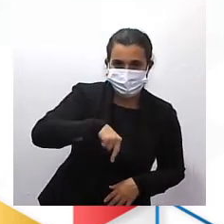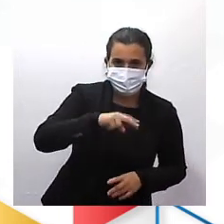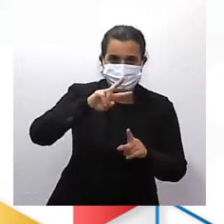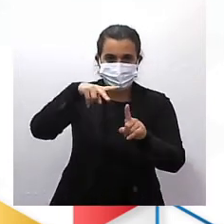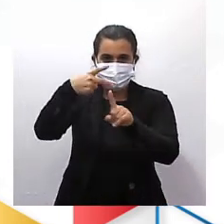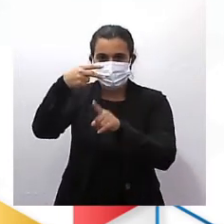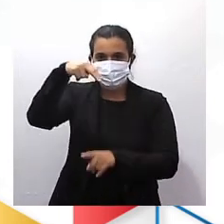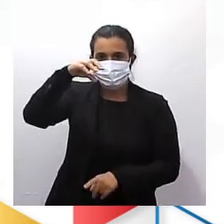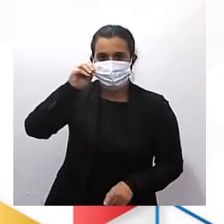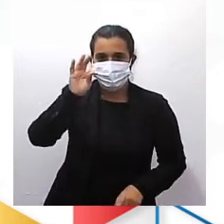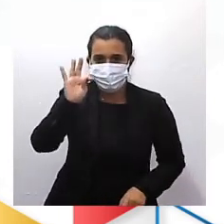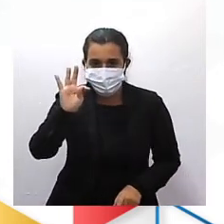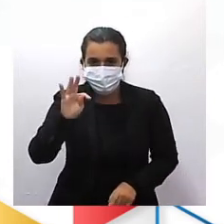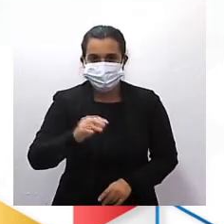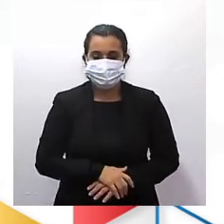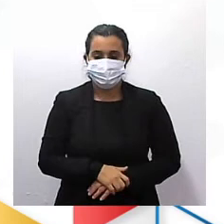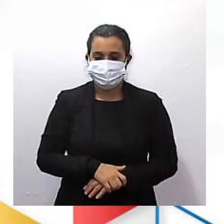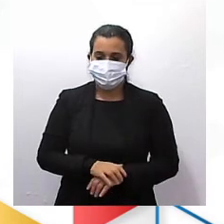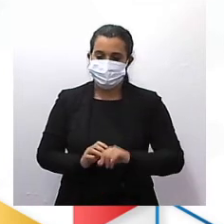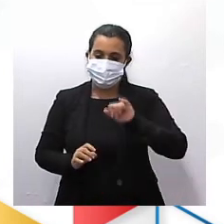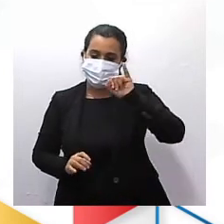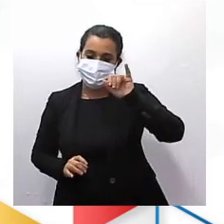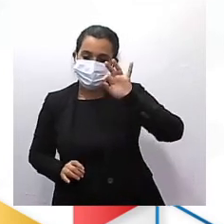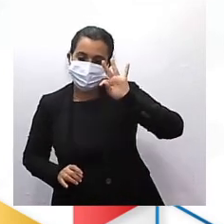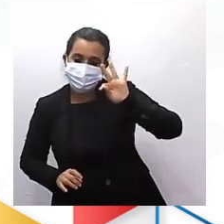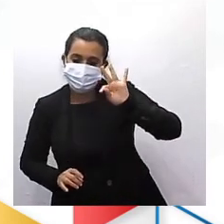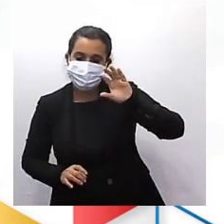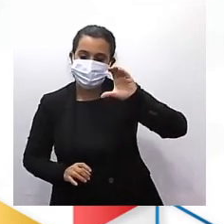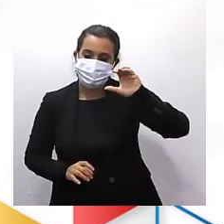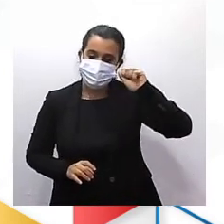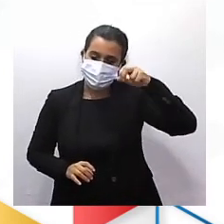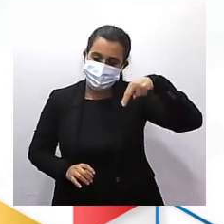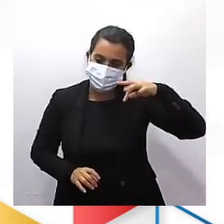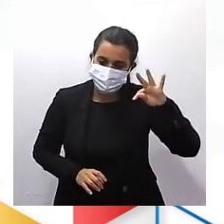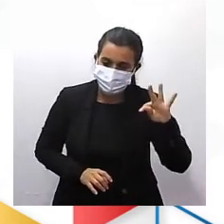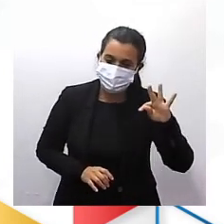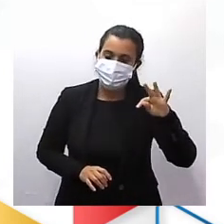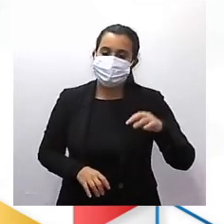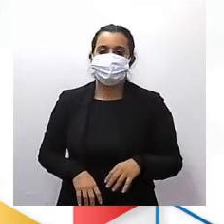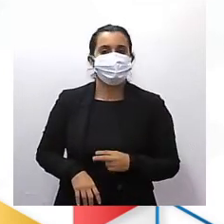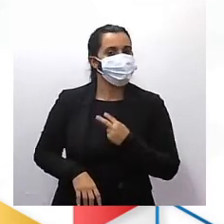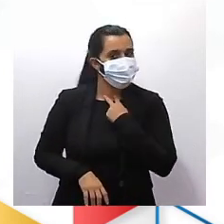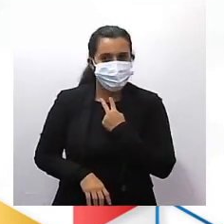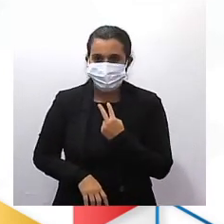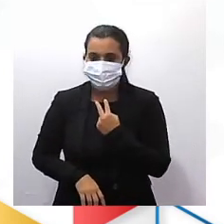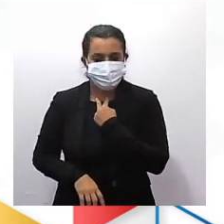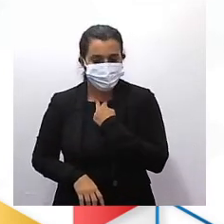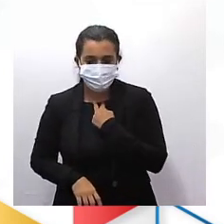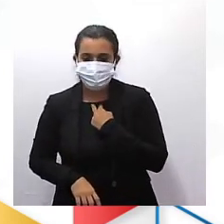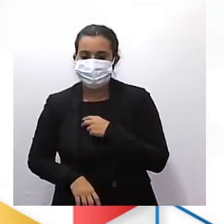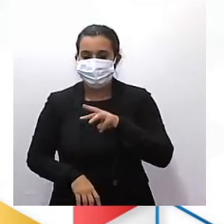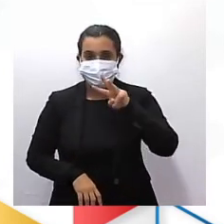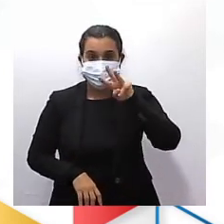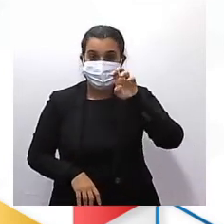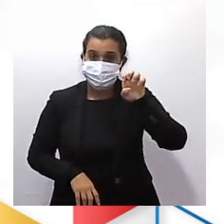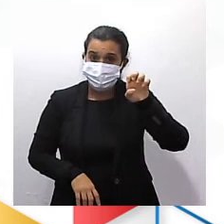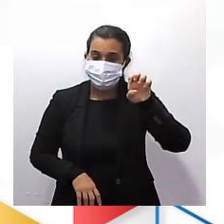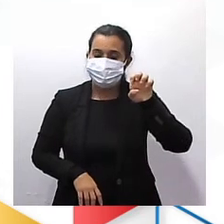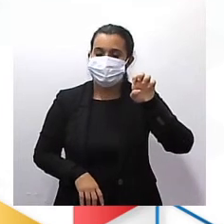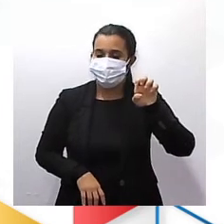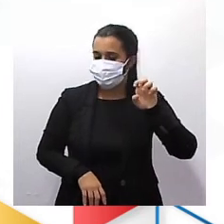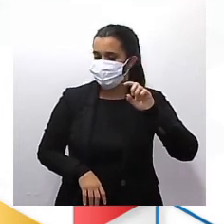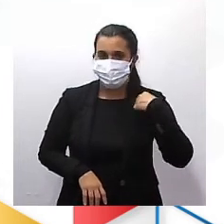She can't, he can't, it can't, ele ou ela ou isto não pode. We, you, they can't, nós